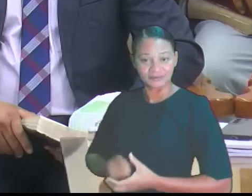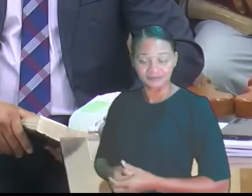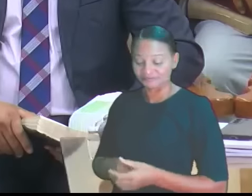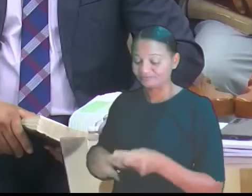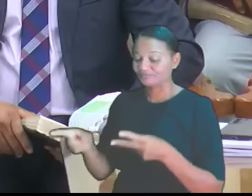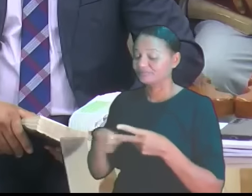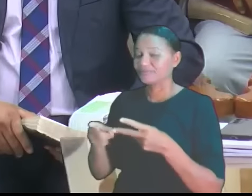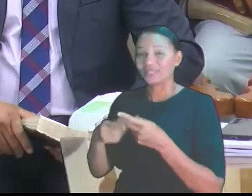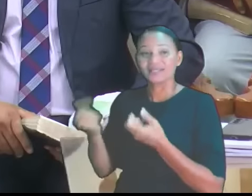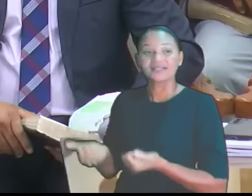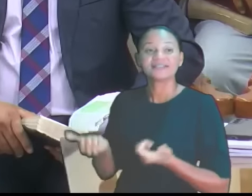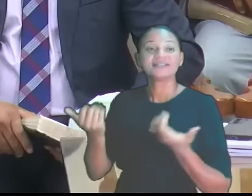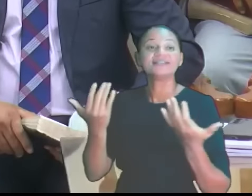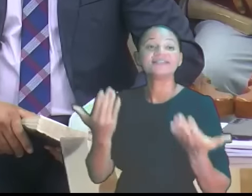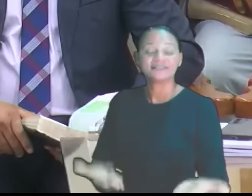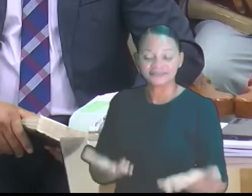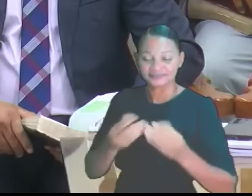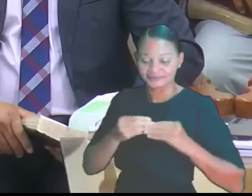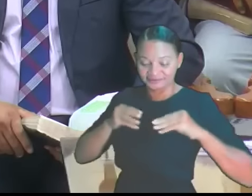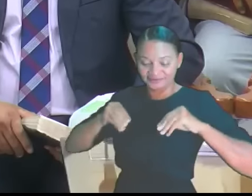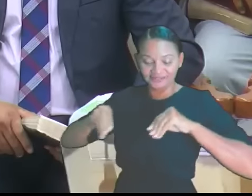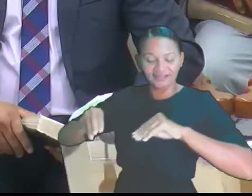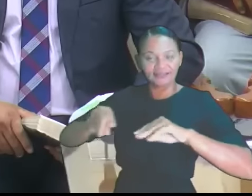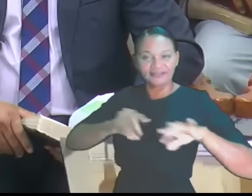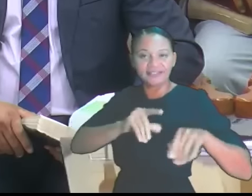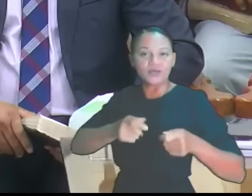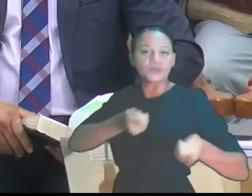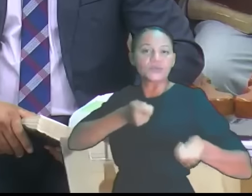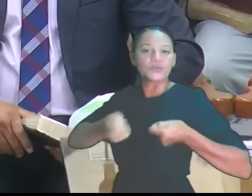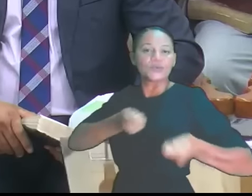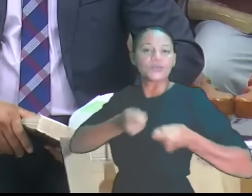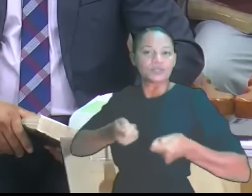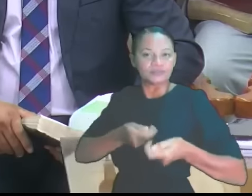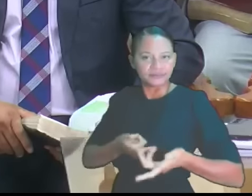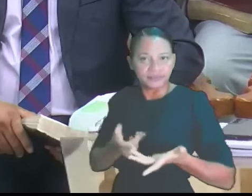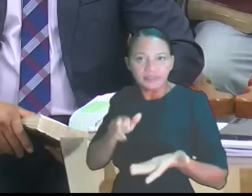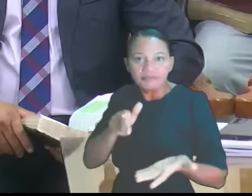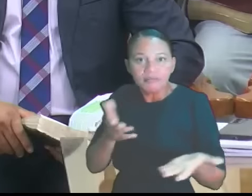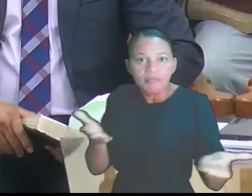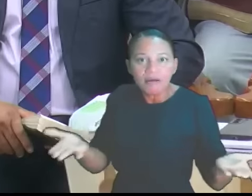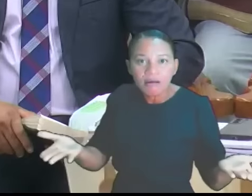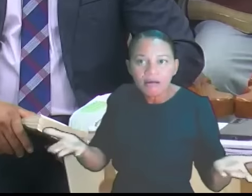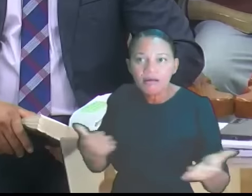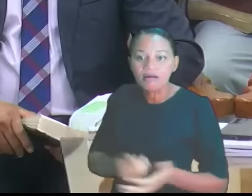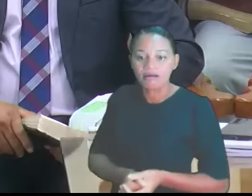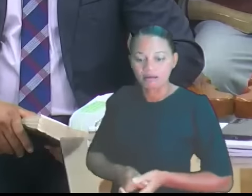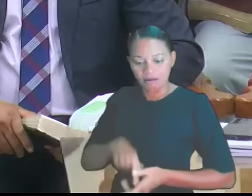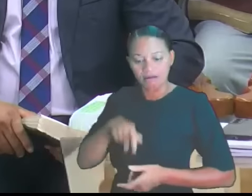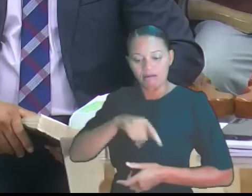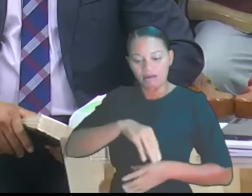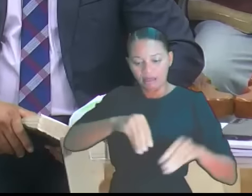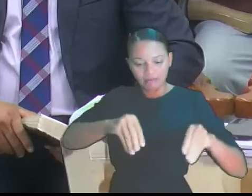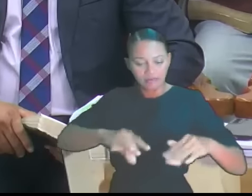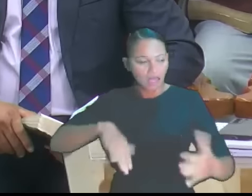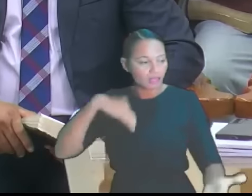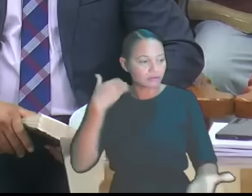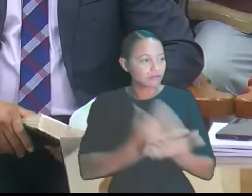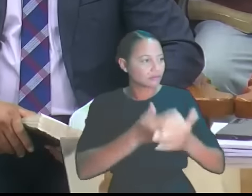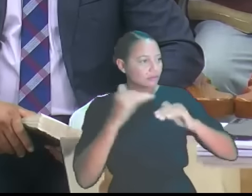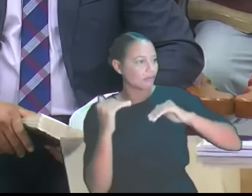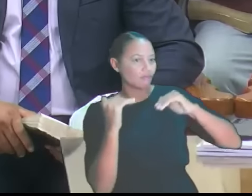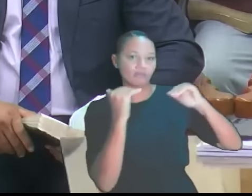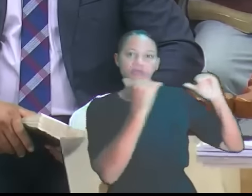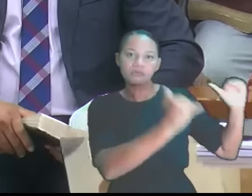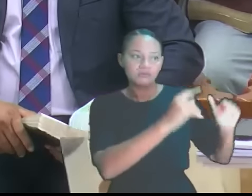Segundo, deu a ele a terra e o domínio dela. Irmãos, a terra bate continência para o homem até hoje. A terra